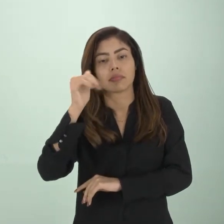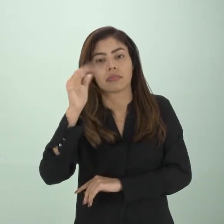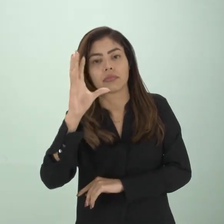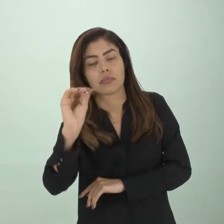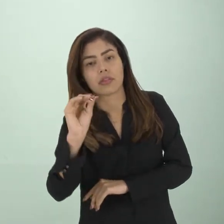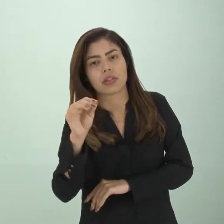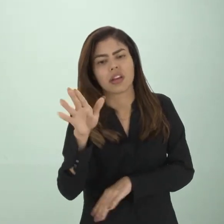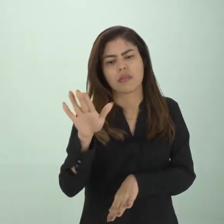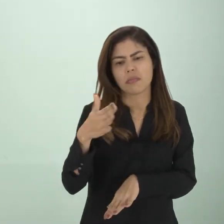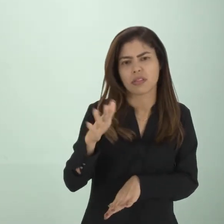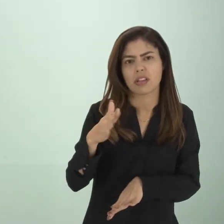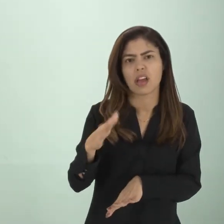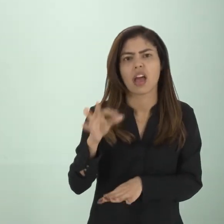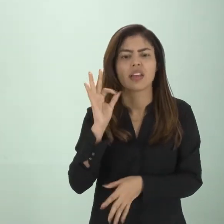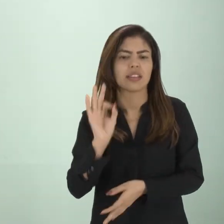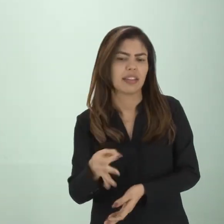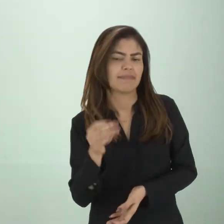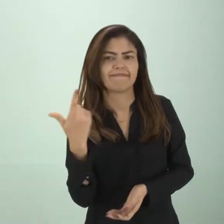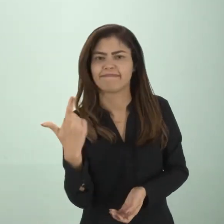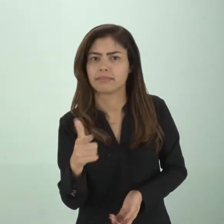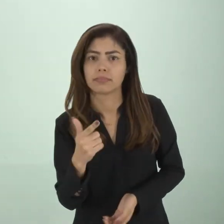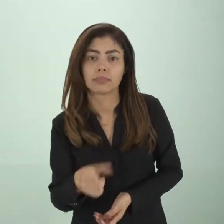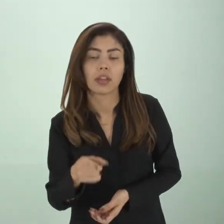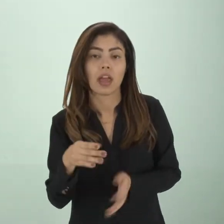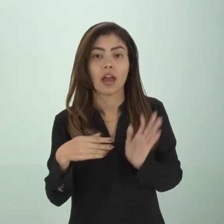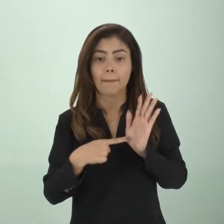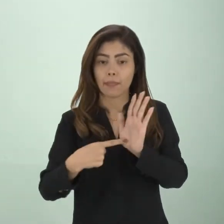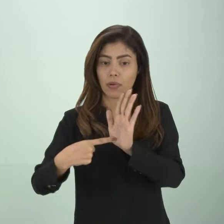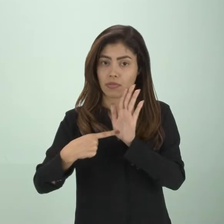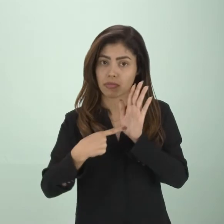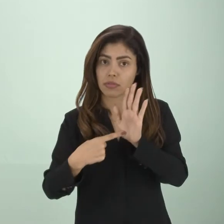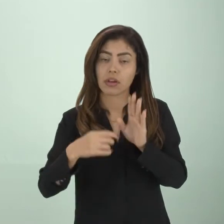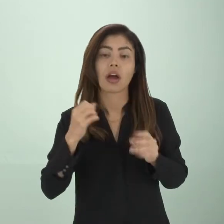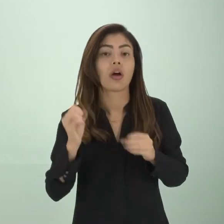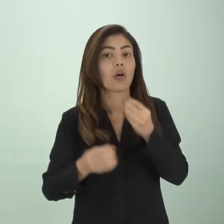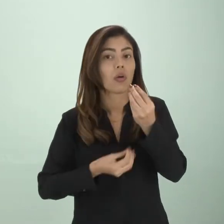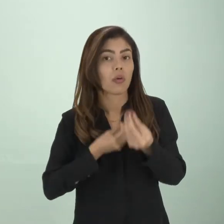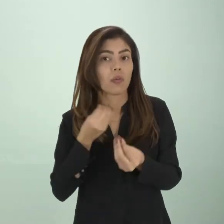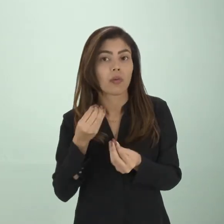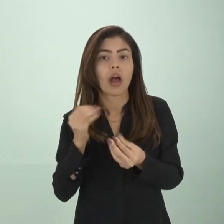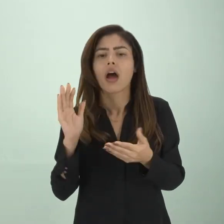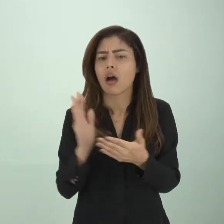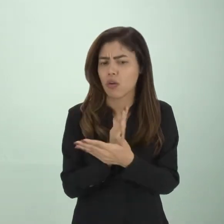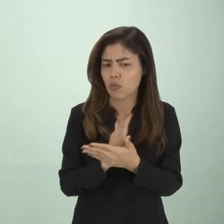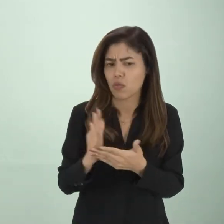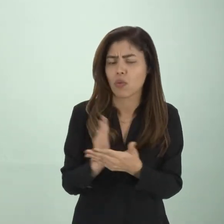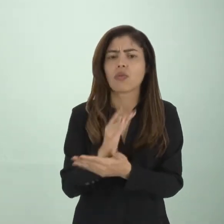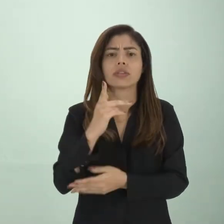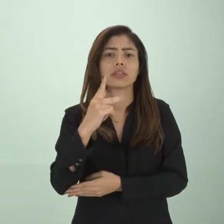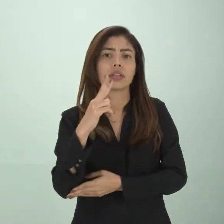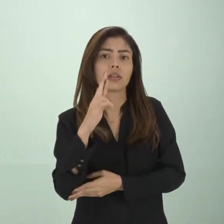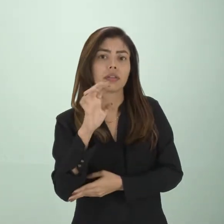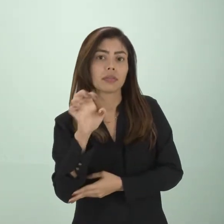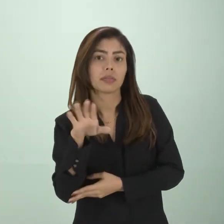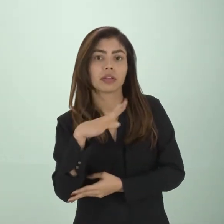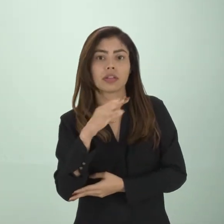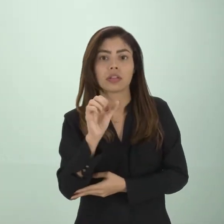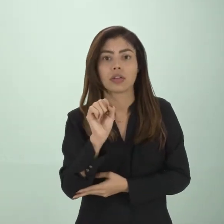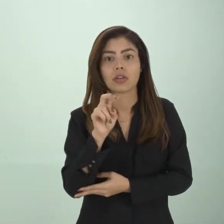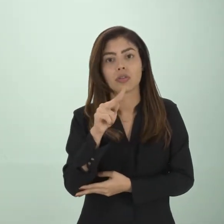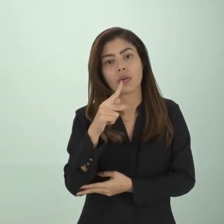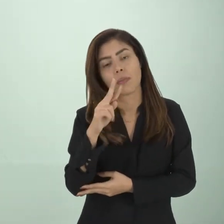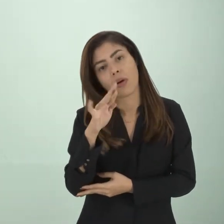um período de incertezas. Ela vai se afirmar a partir de alguns pressupostos, inclusive